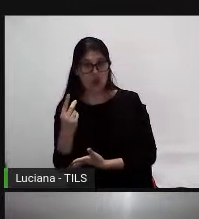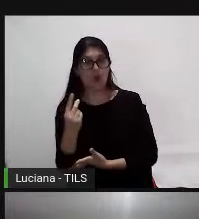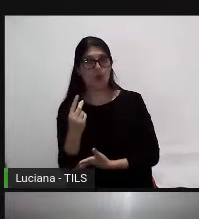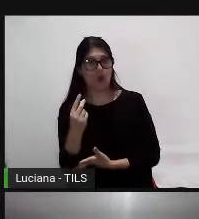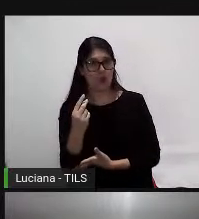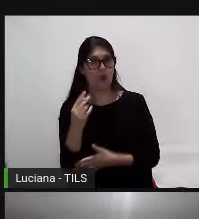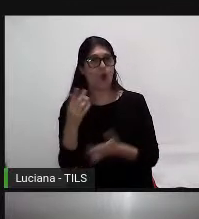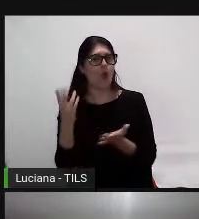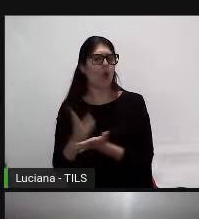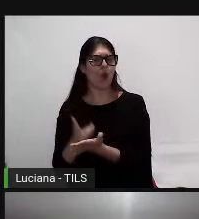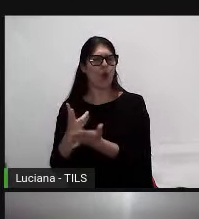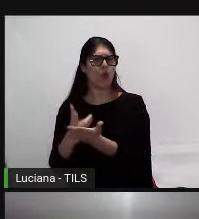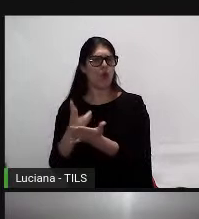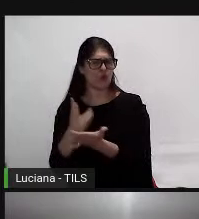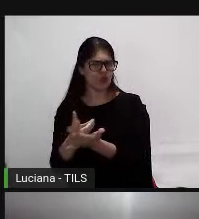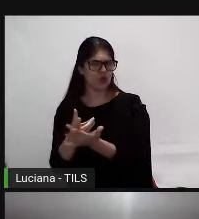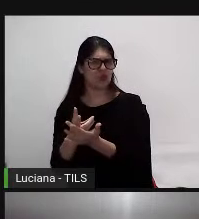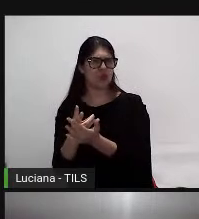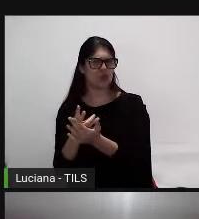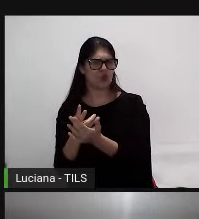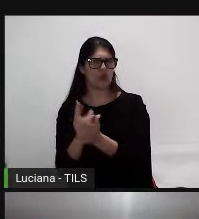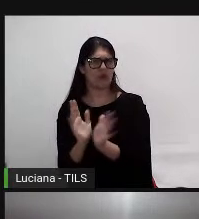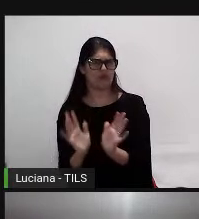para outro, para o ano seguinte.